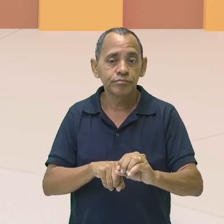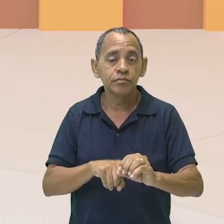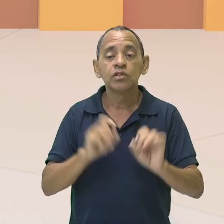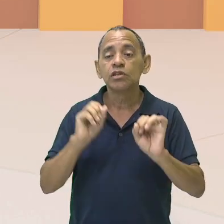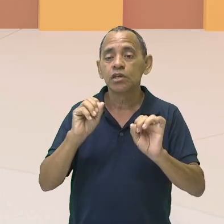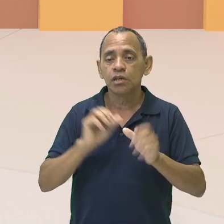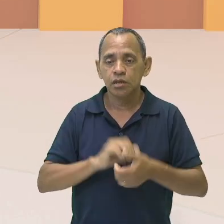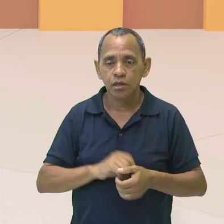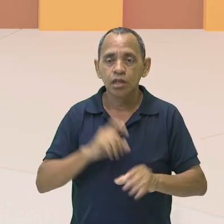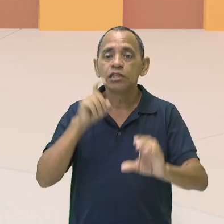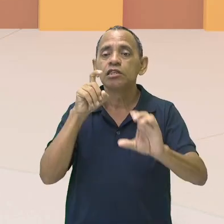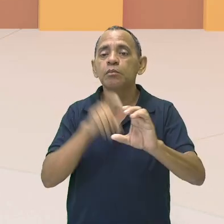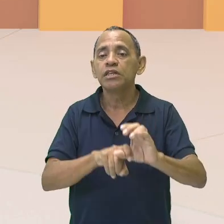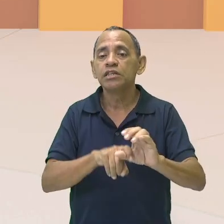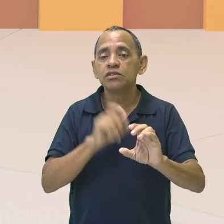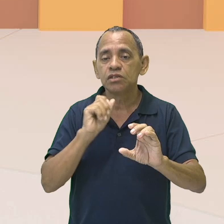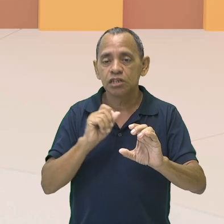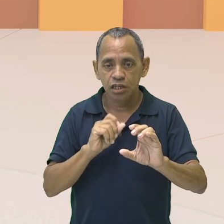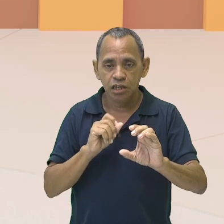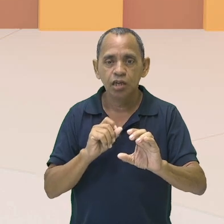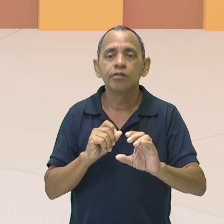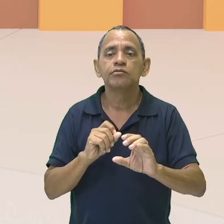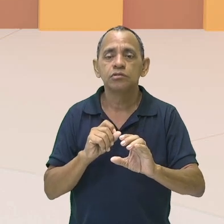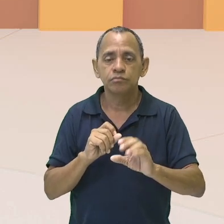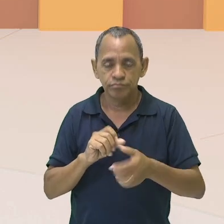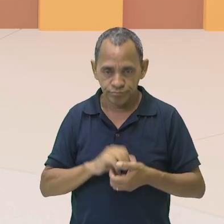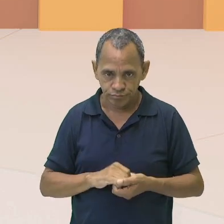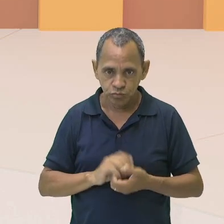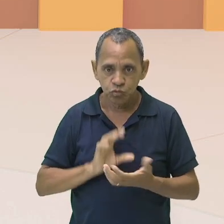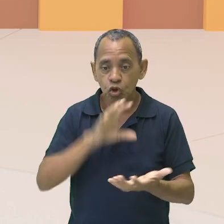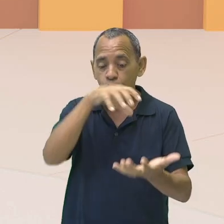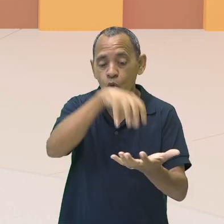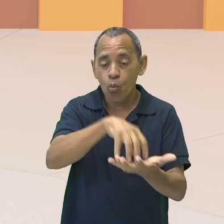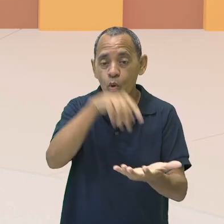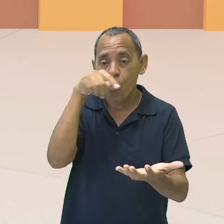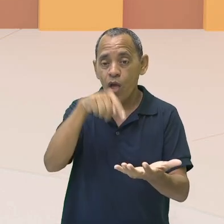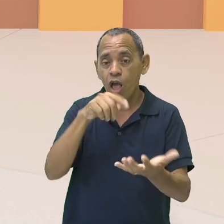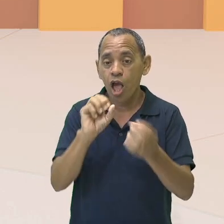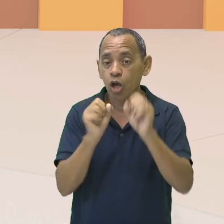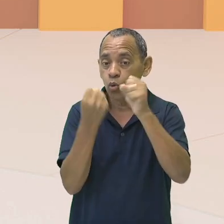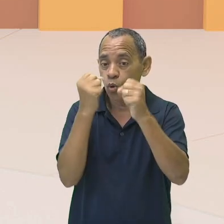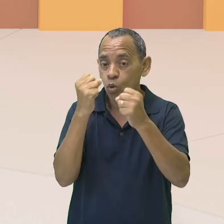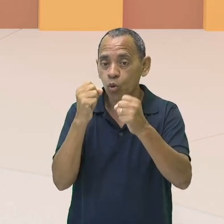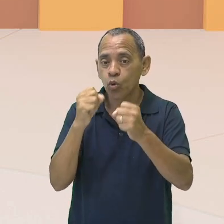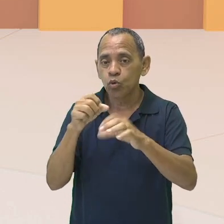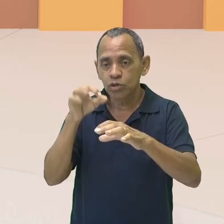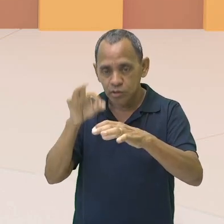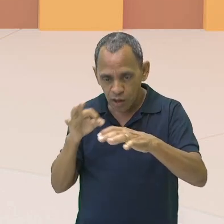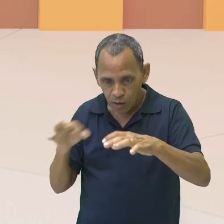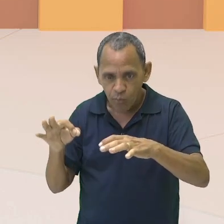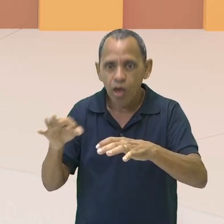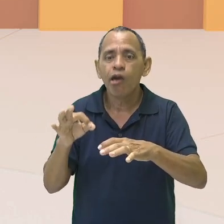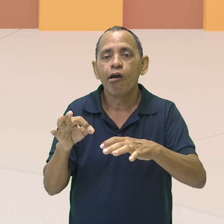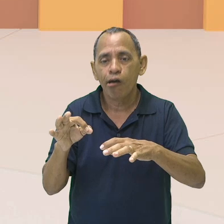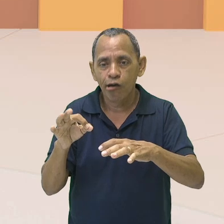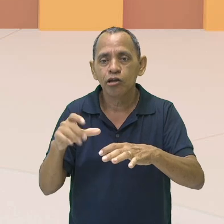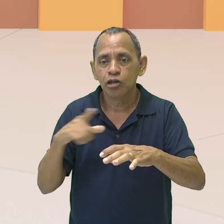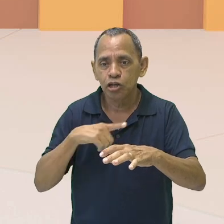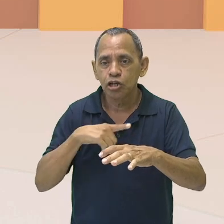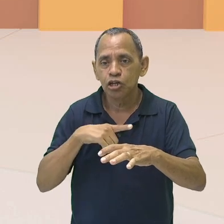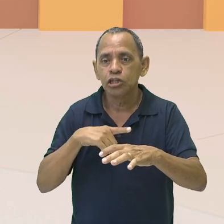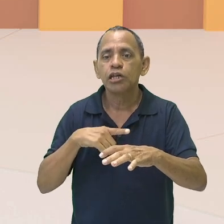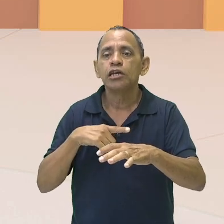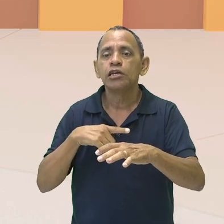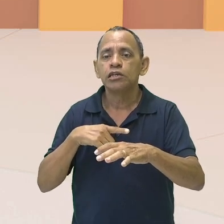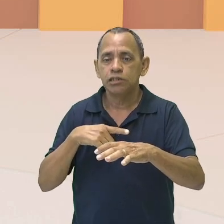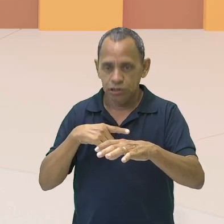agropecuária moderna precisa ter esses elementos químicos ali bastante garantidos, sementes com uma garantia genética